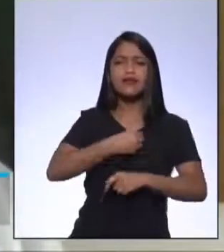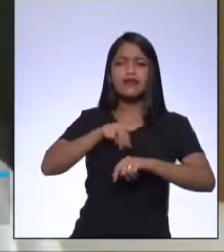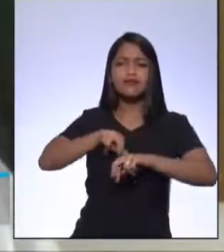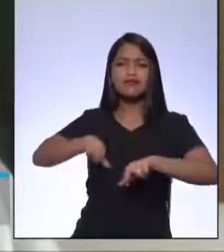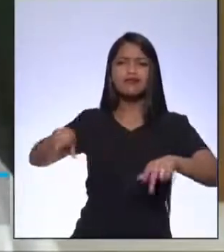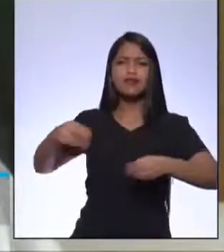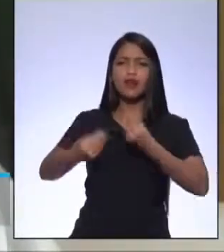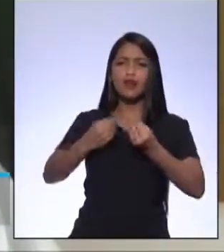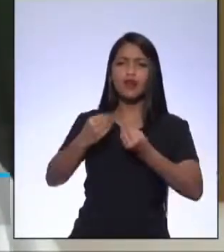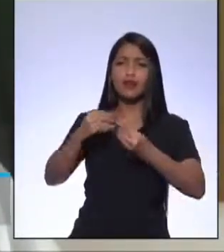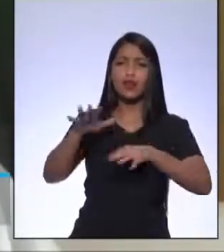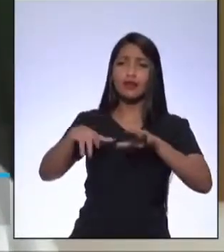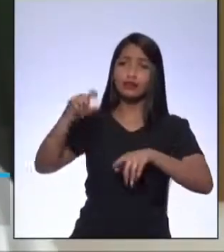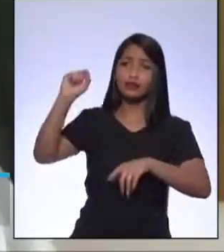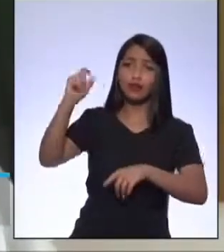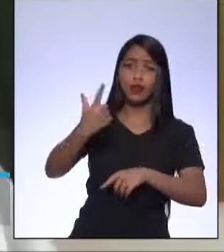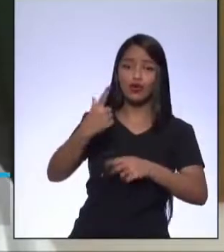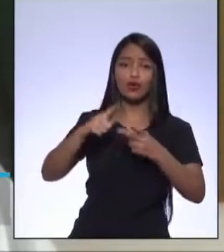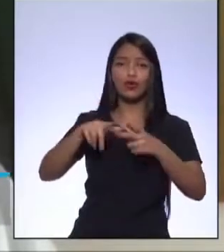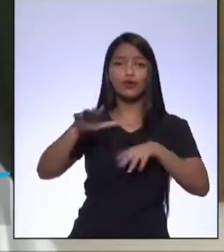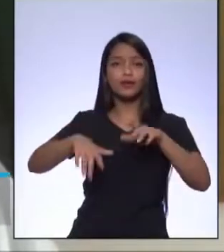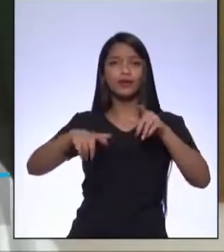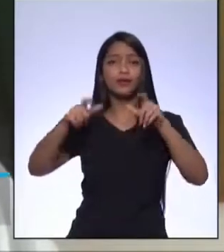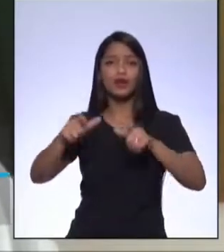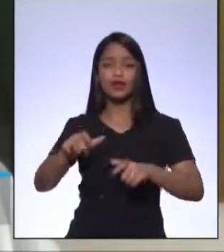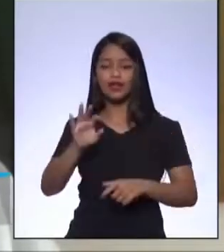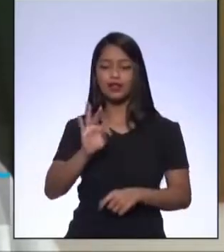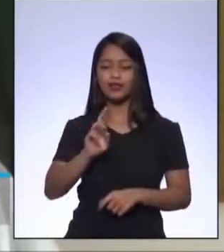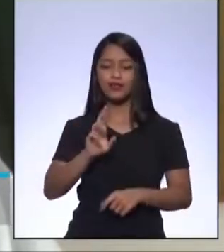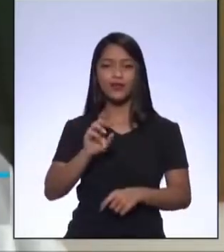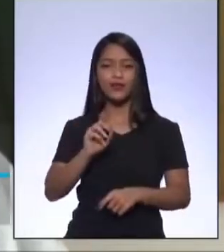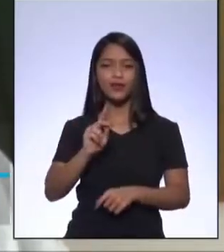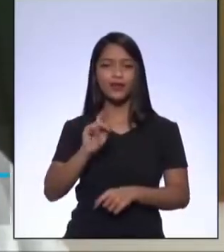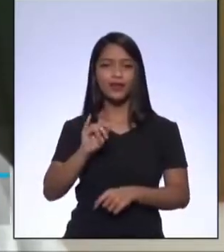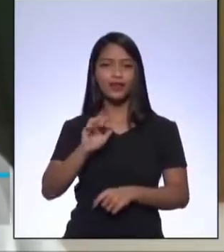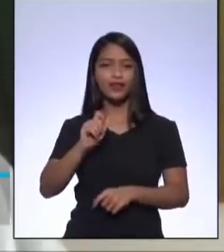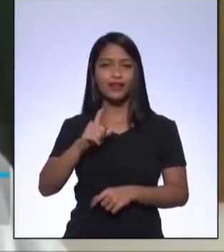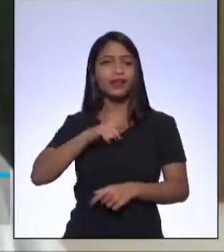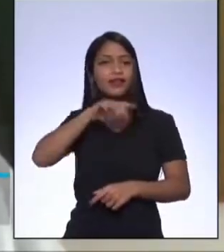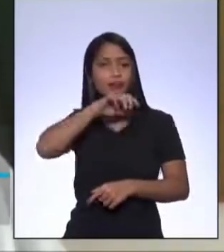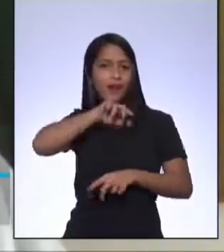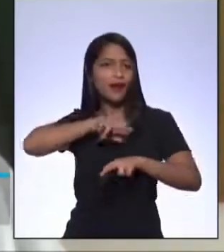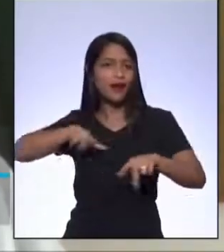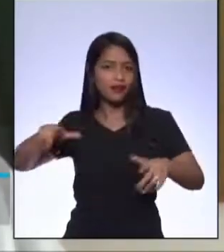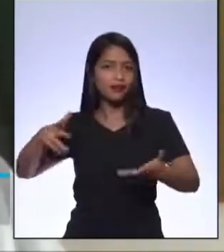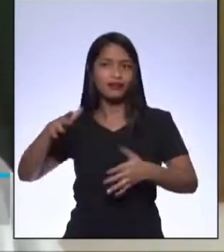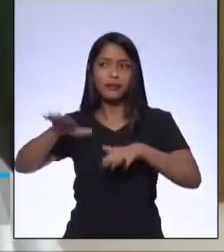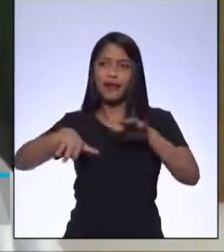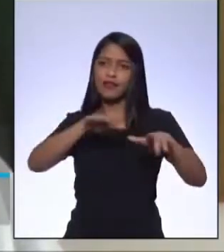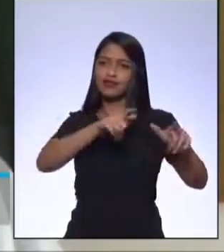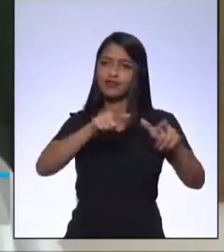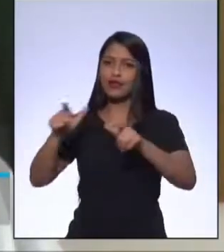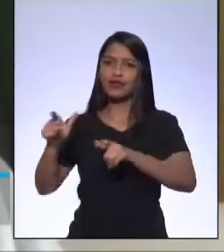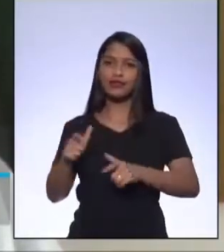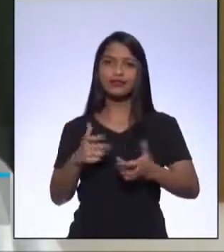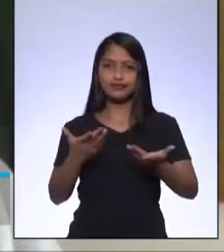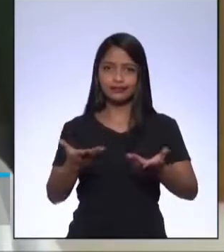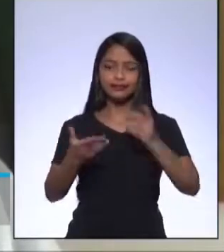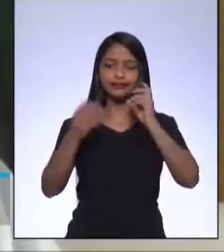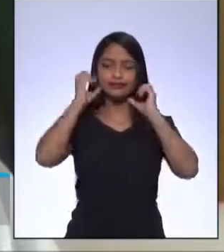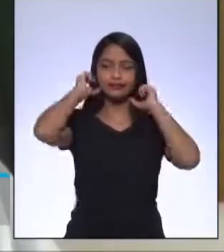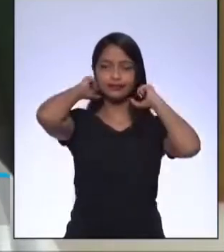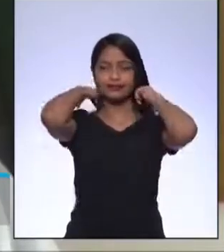solares, vai estar ligado à região tropical, tá bom? Muito bem. Então,